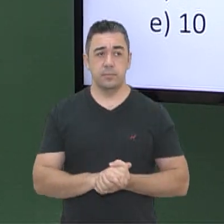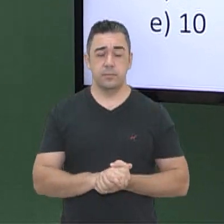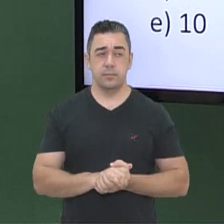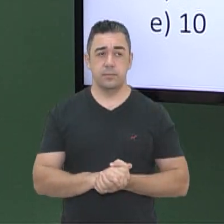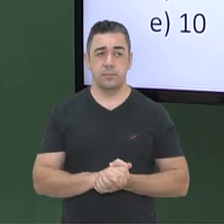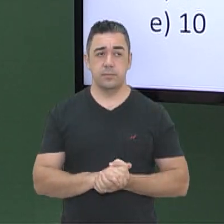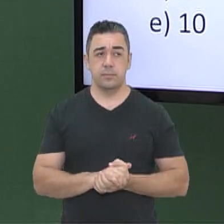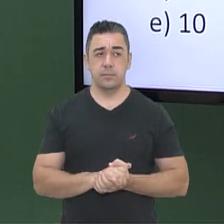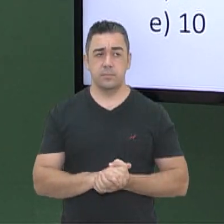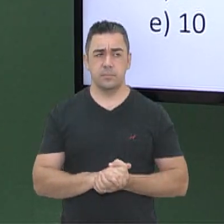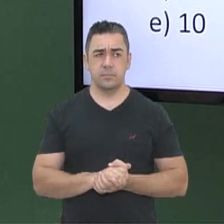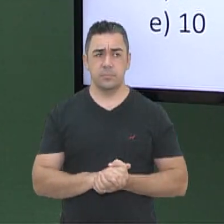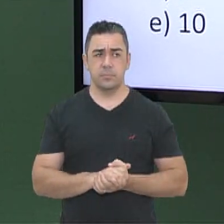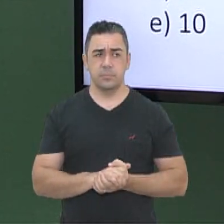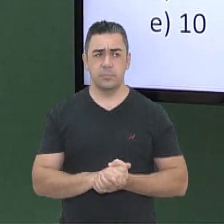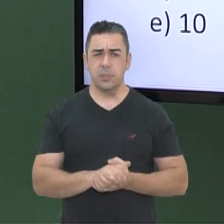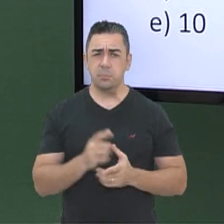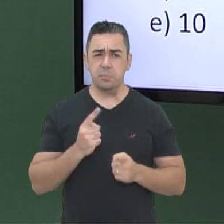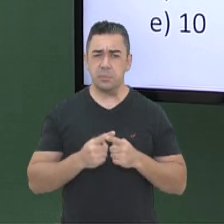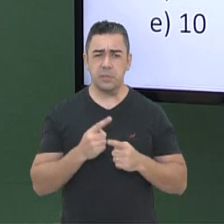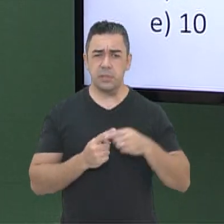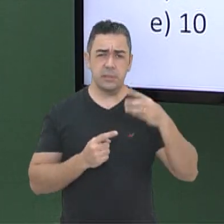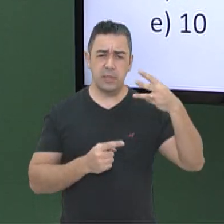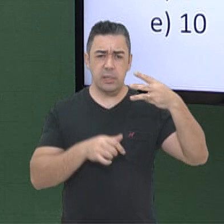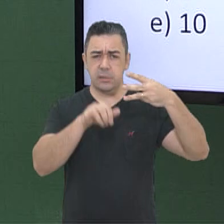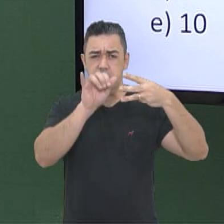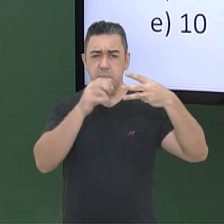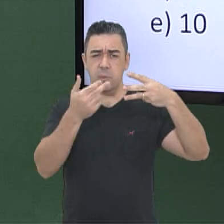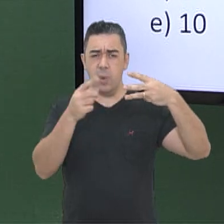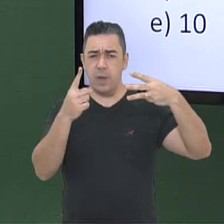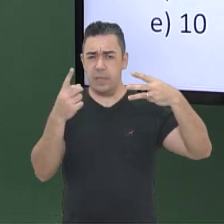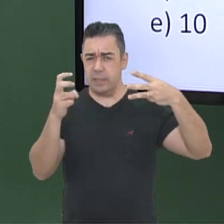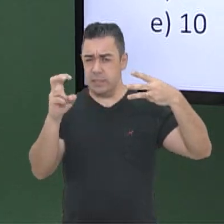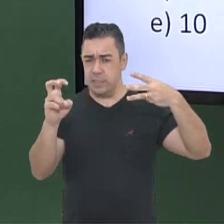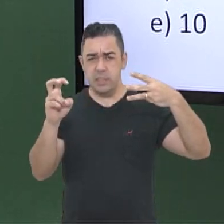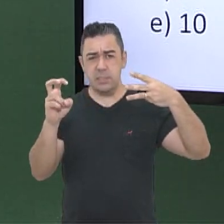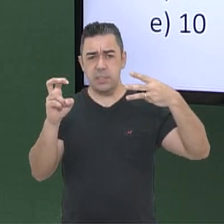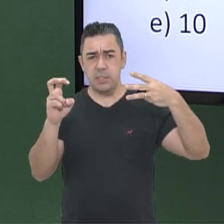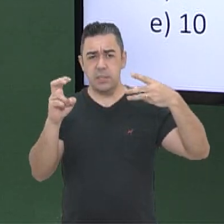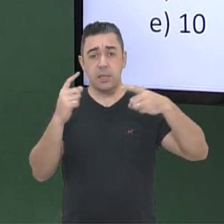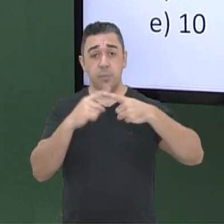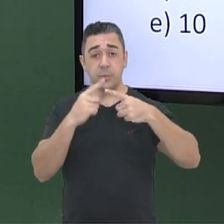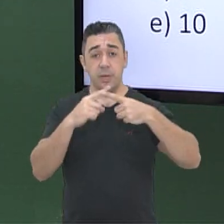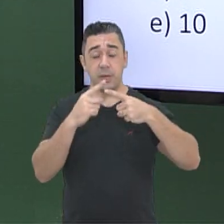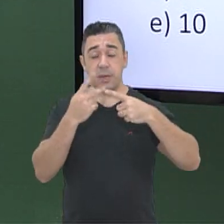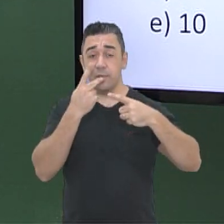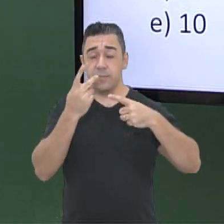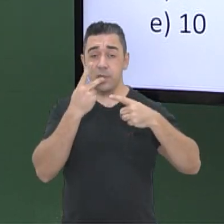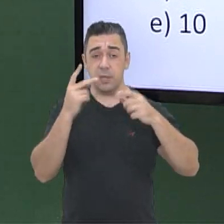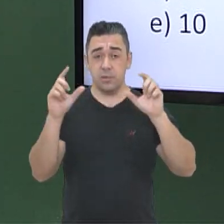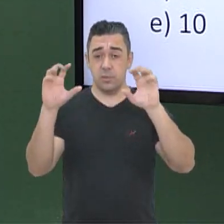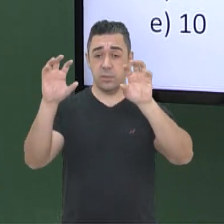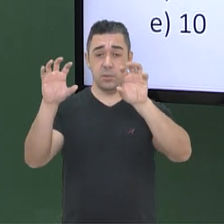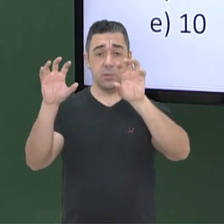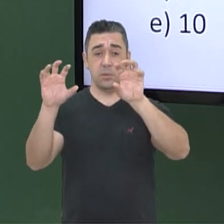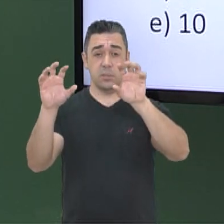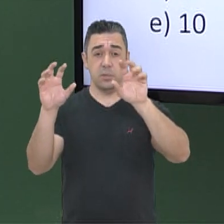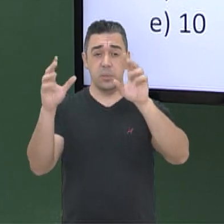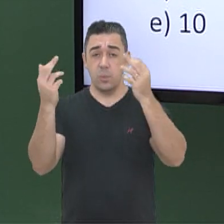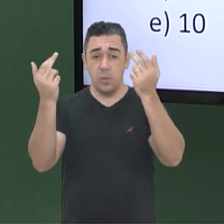3y igual a 15. Mas por que, professora, que fica assim? Porque a equação está me dizendo que esses dois termos